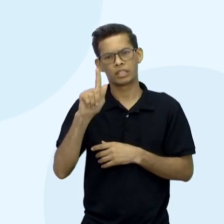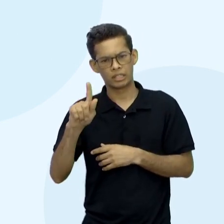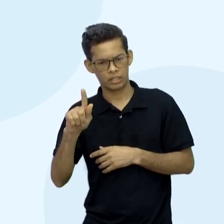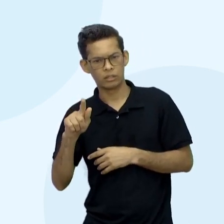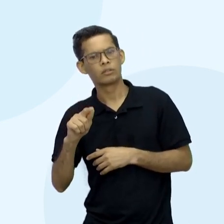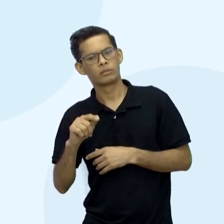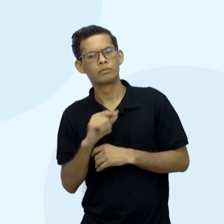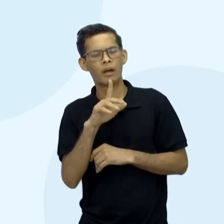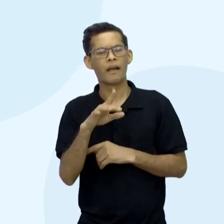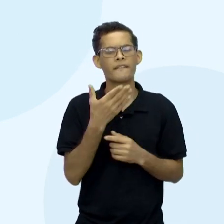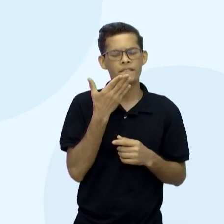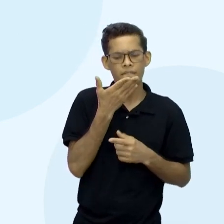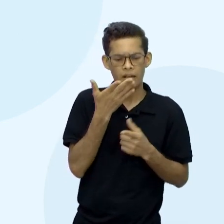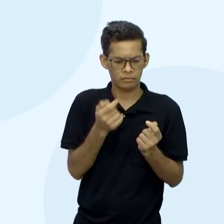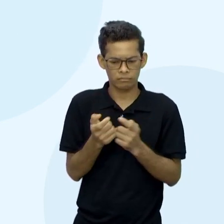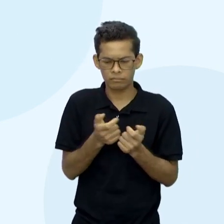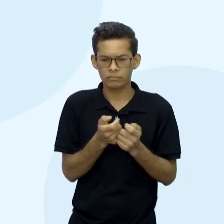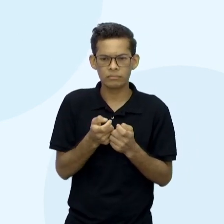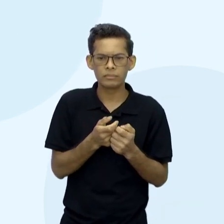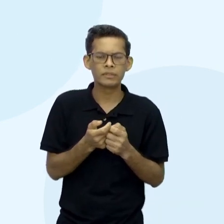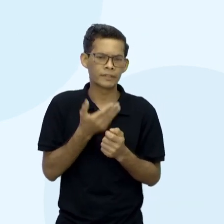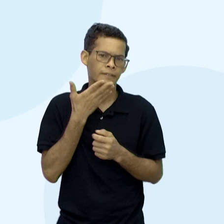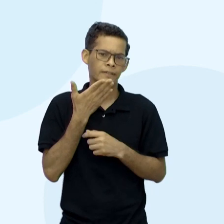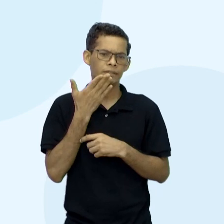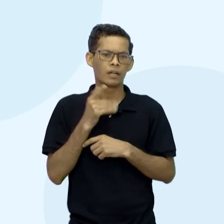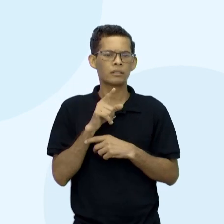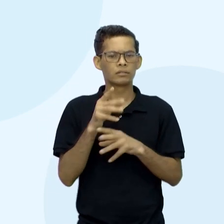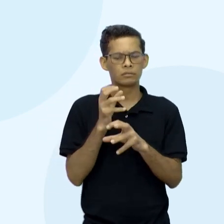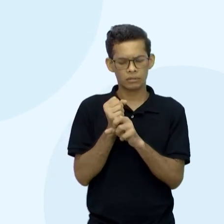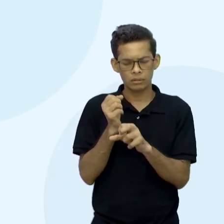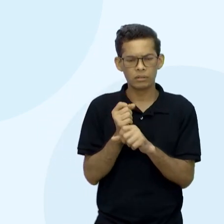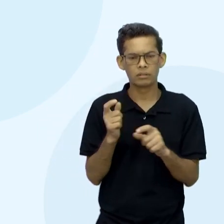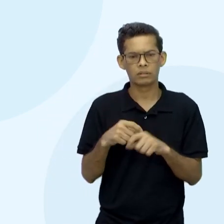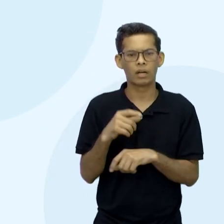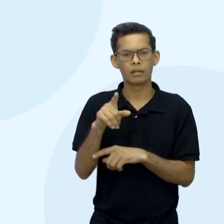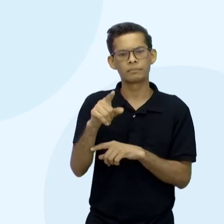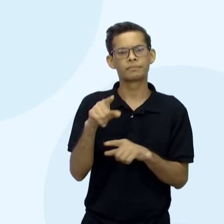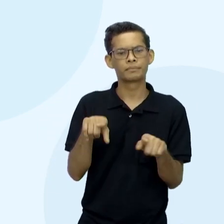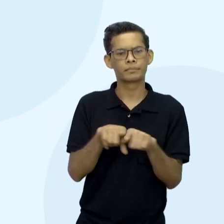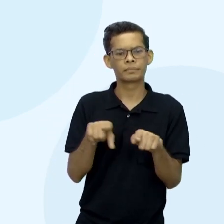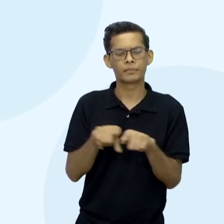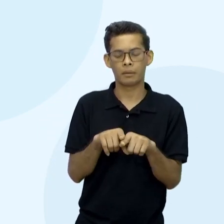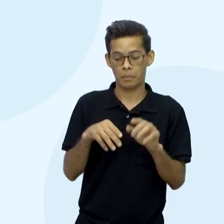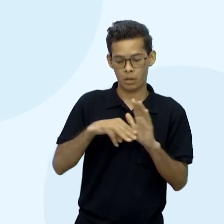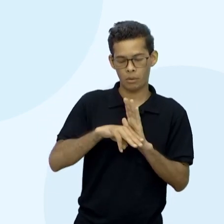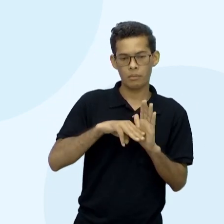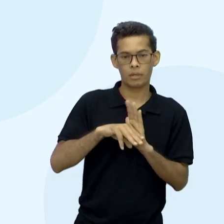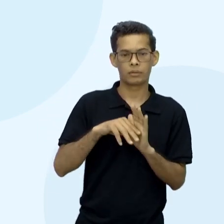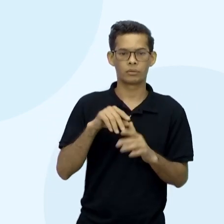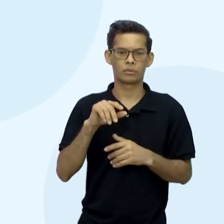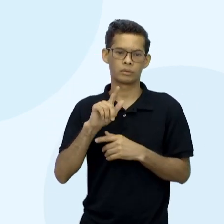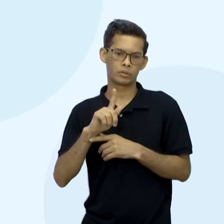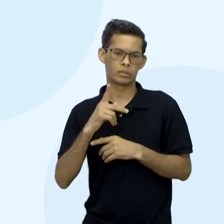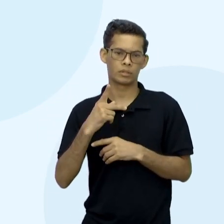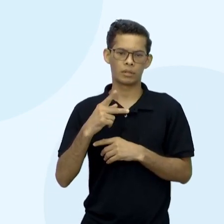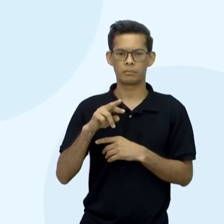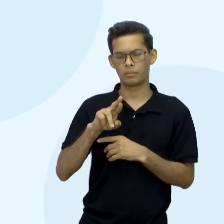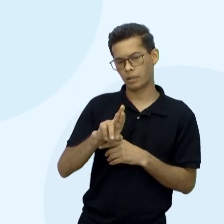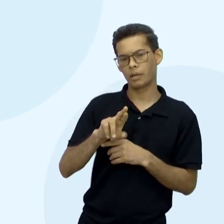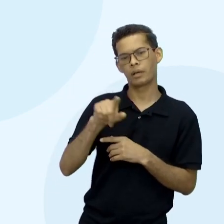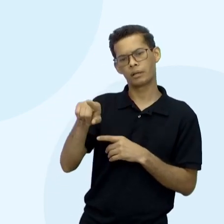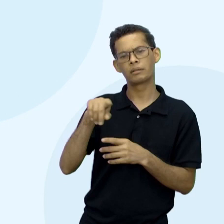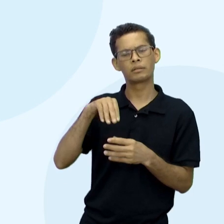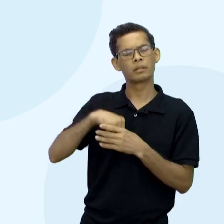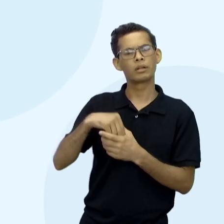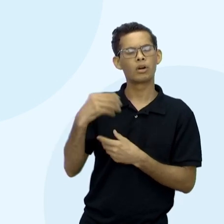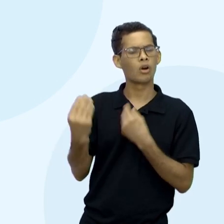de campo composta por 3 pessoas já é suficiente para aquisição de dados. O método apresenta uma ampla aplicabilidade. Antenas com frequências centrais